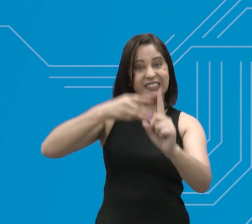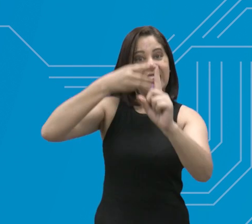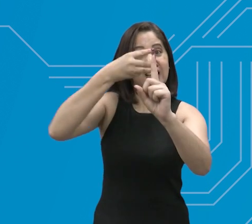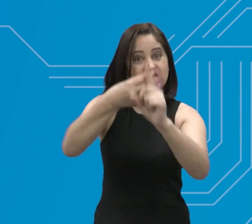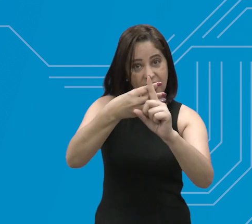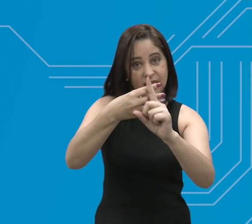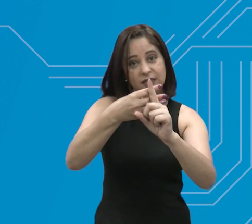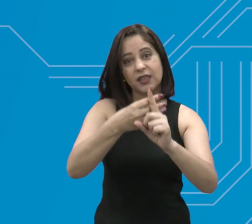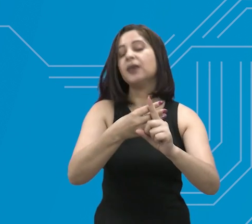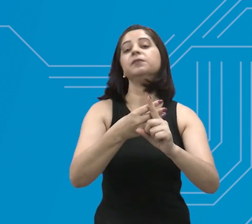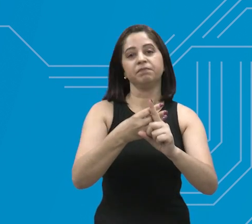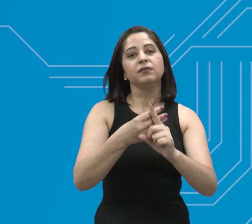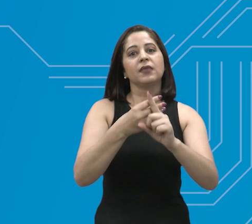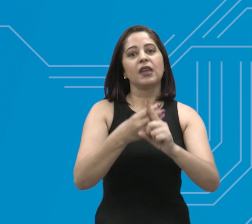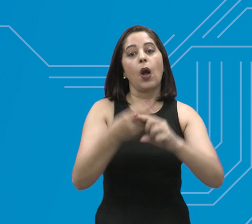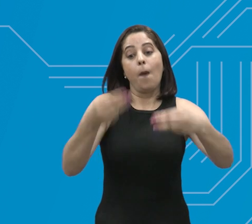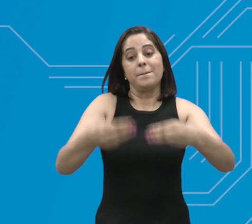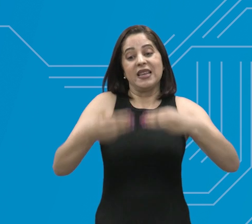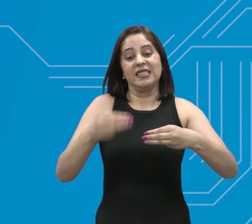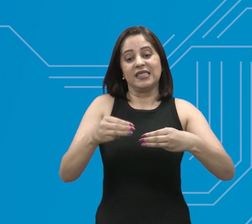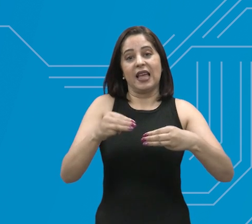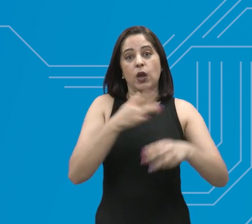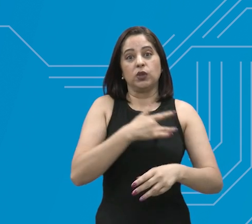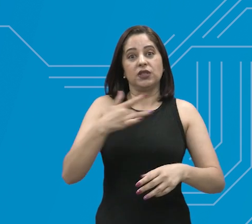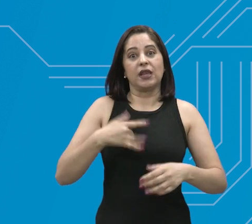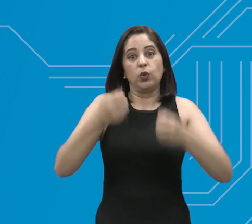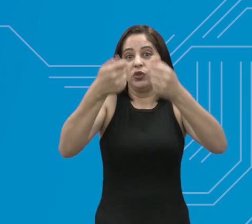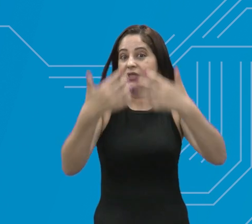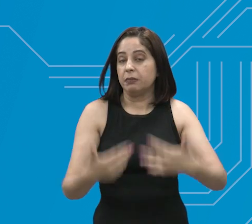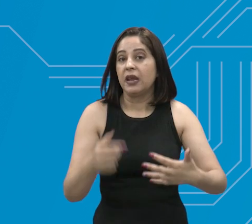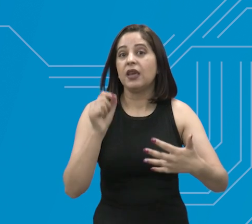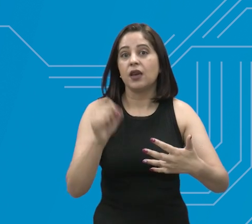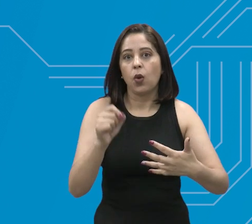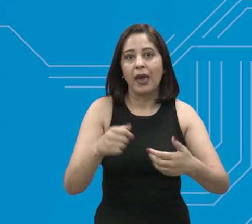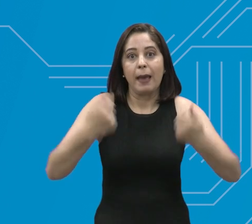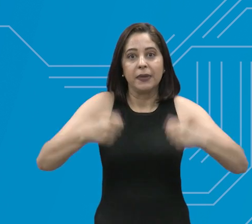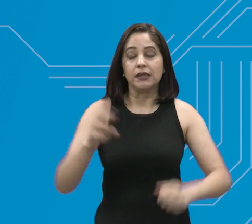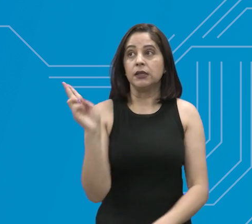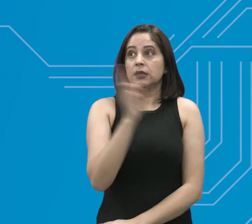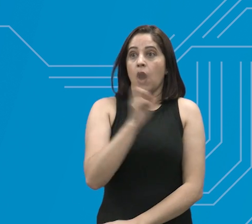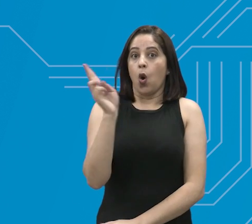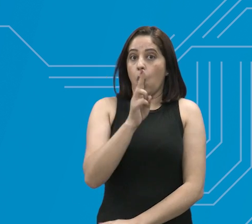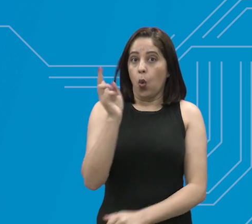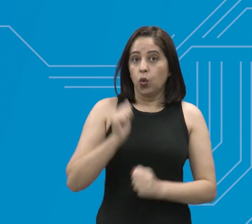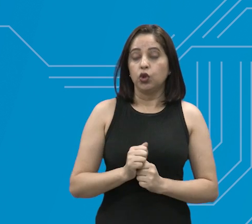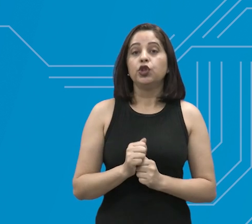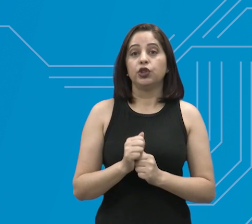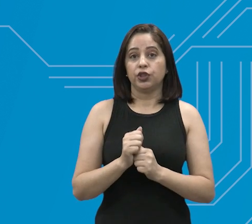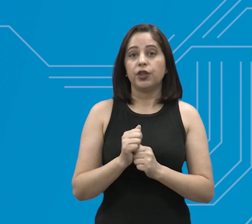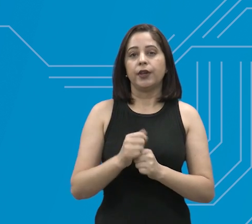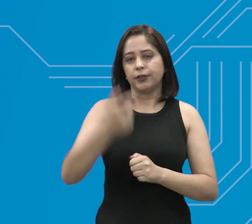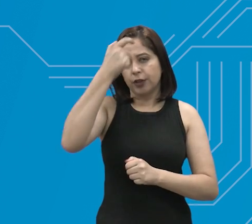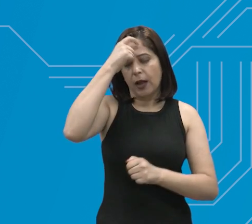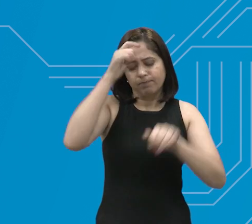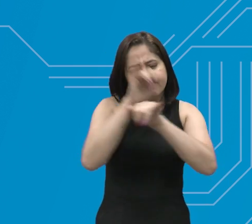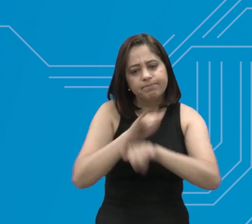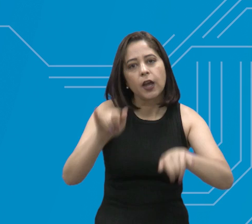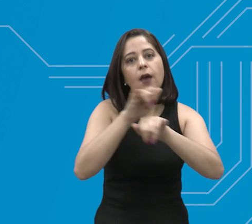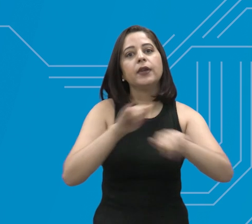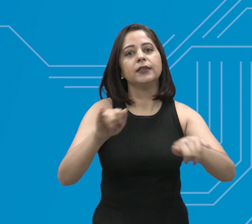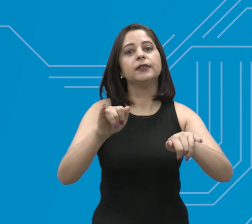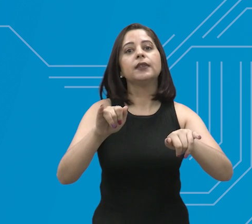é da Organização Mundial de Saúde e revela a urgência em discutir políticas públicas de prevenção